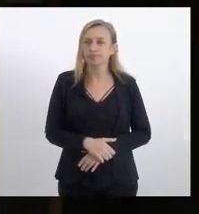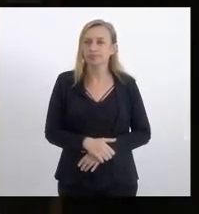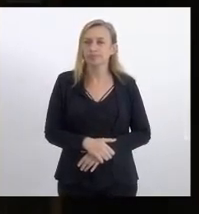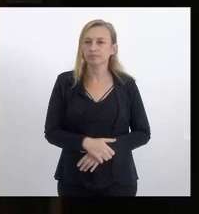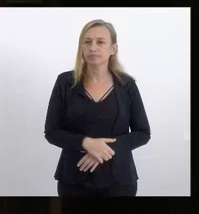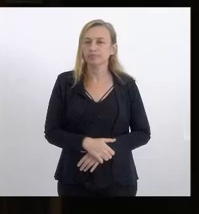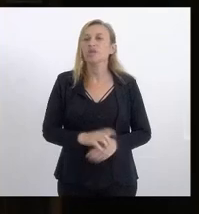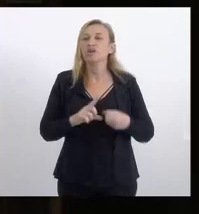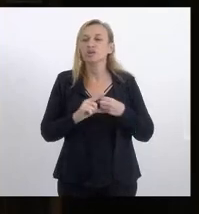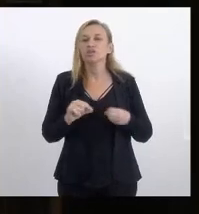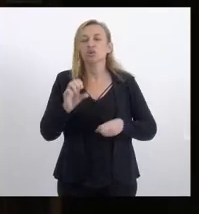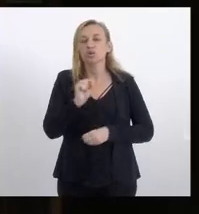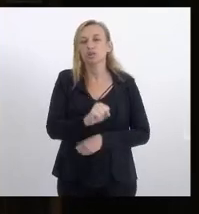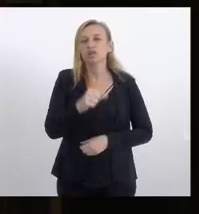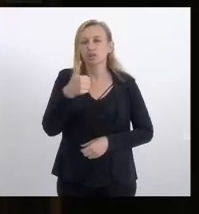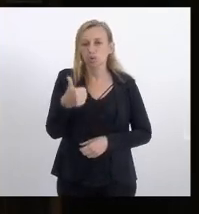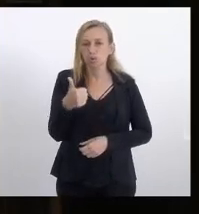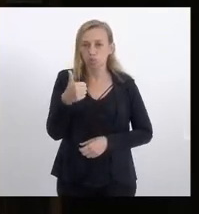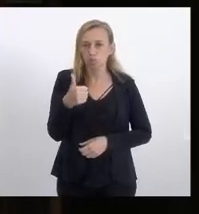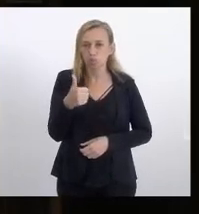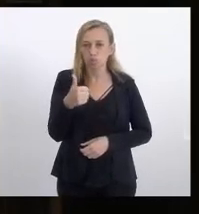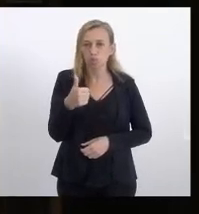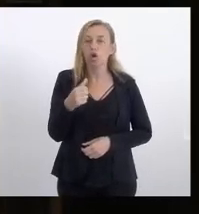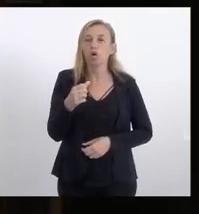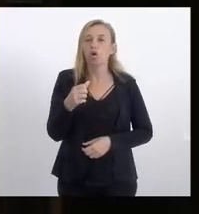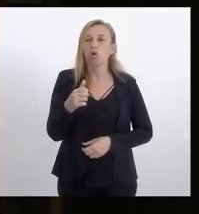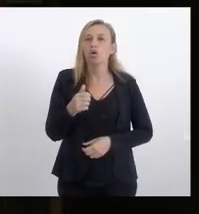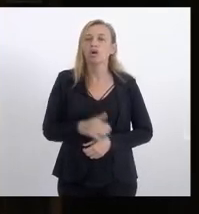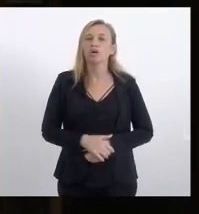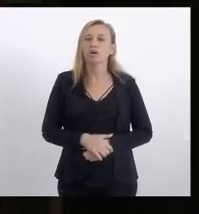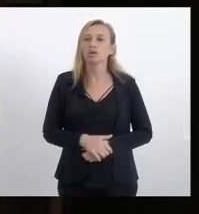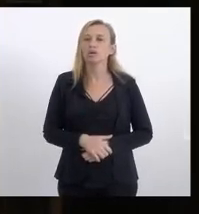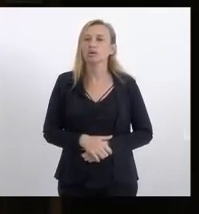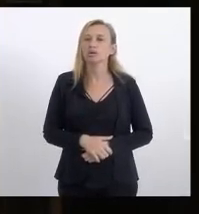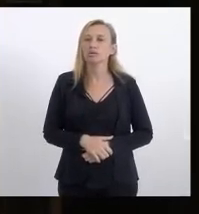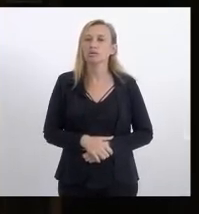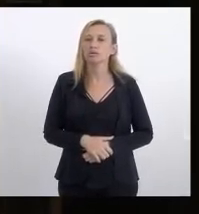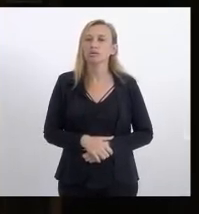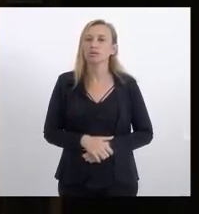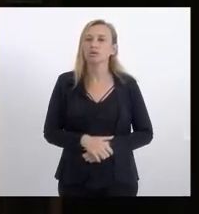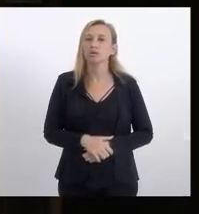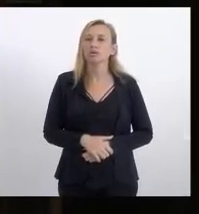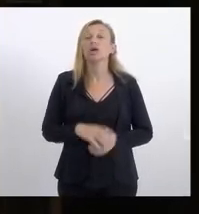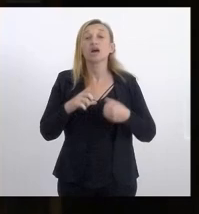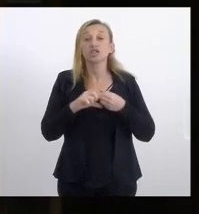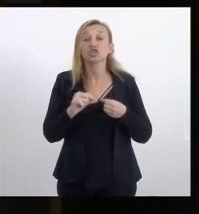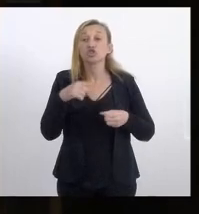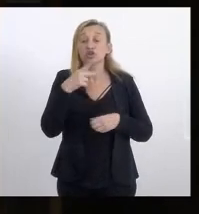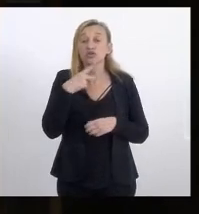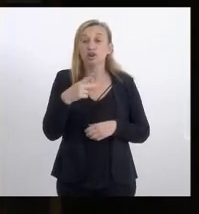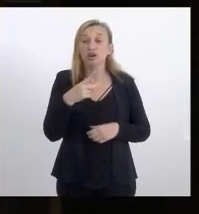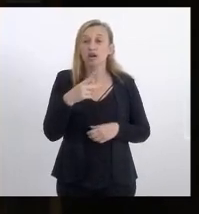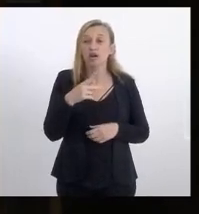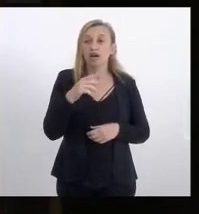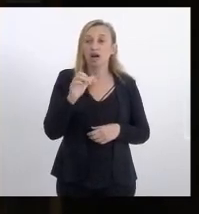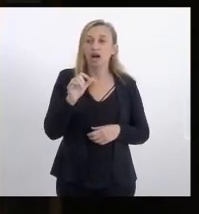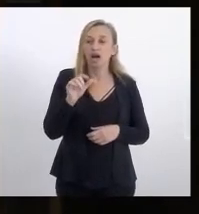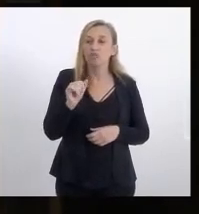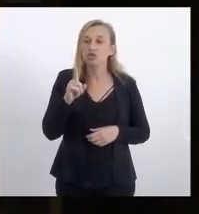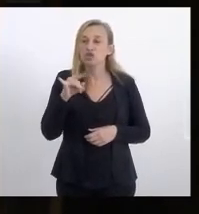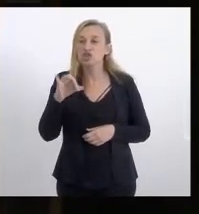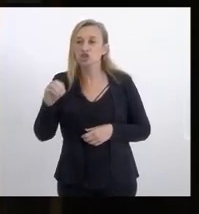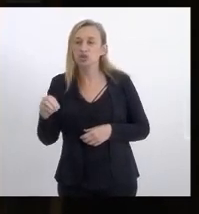no artigo 81 o artigo 81 ele é o artigo que fala do auxílio-invalidez